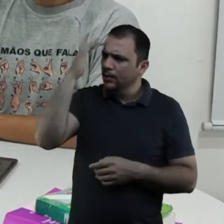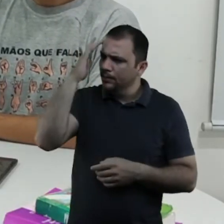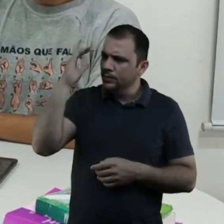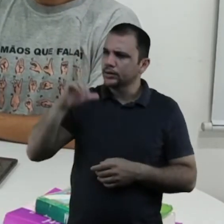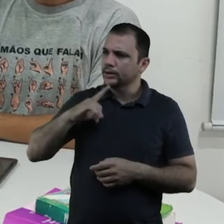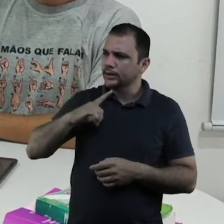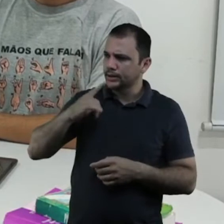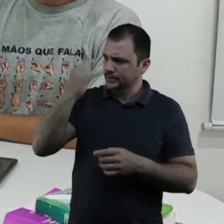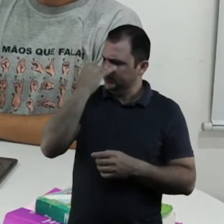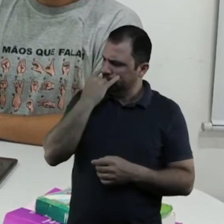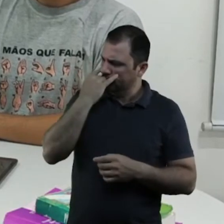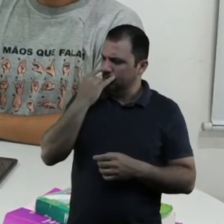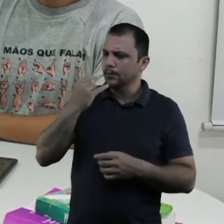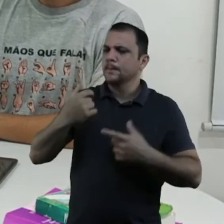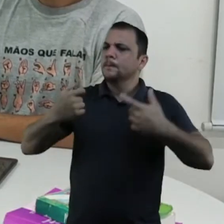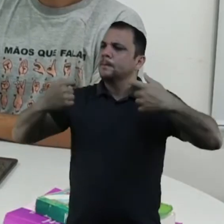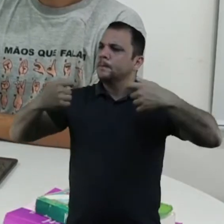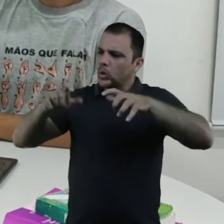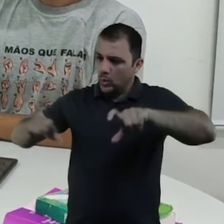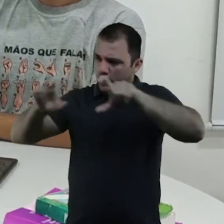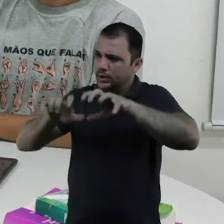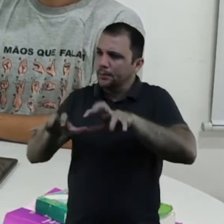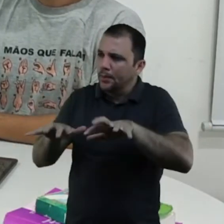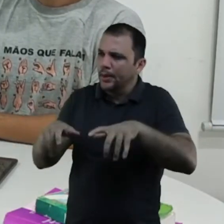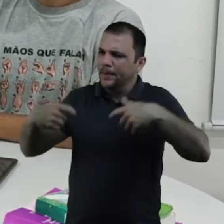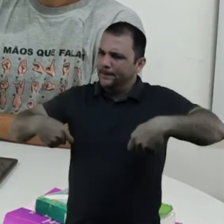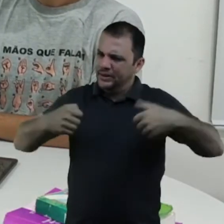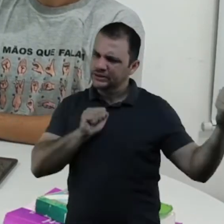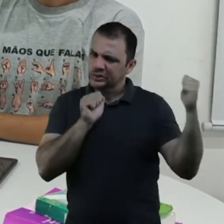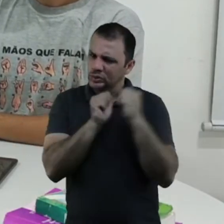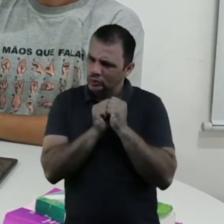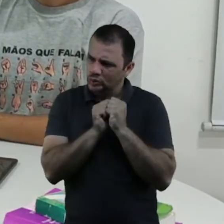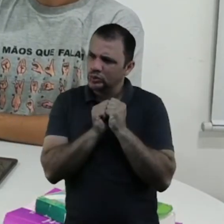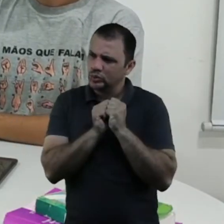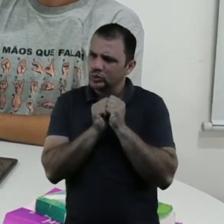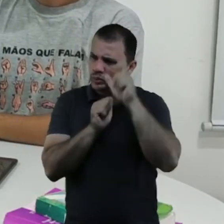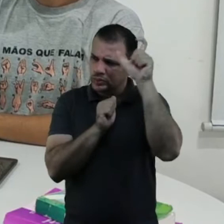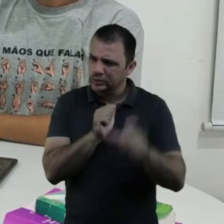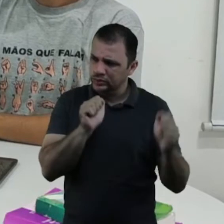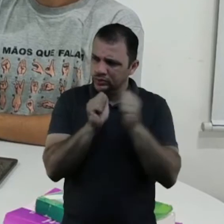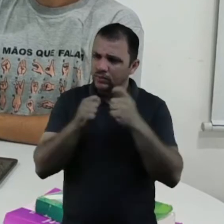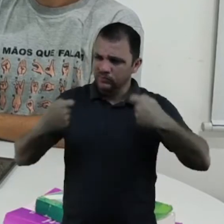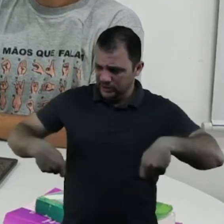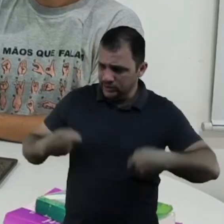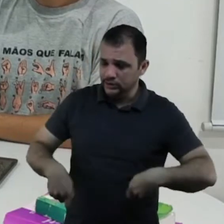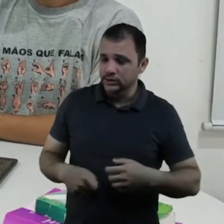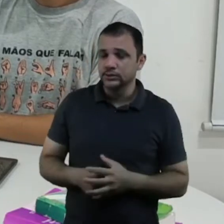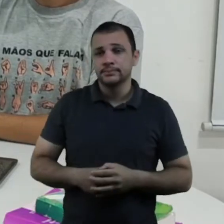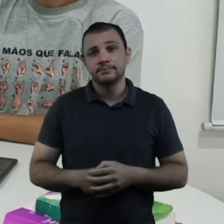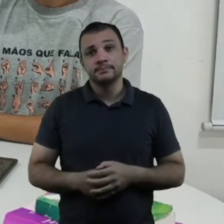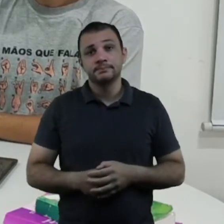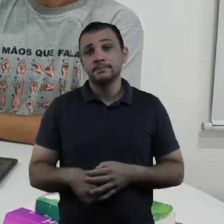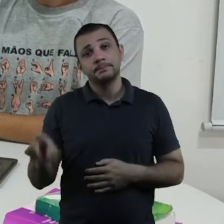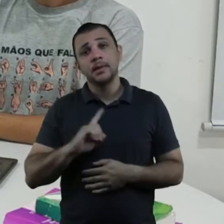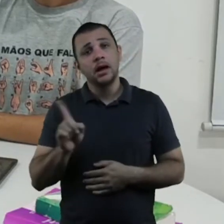deficiência visual vai usar o computador, é realmente necessário que esteja alguém ali perto, né? Eu acredito que entre nessa mesma situação que a senhora